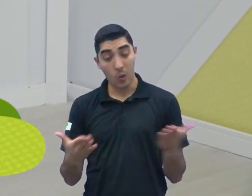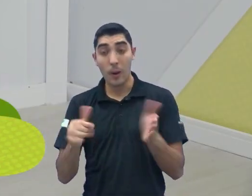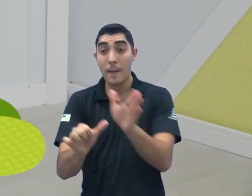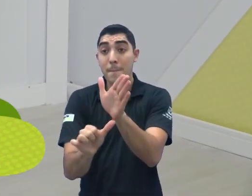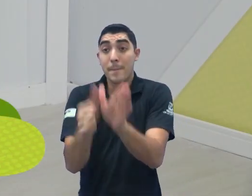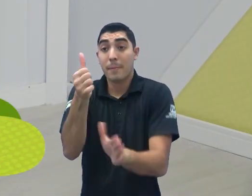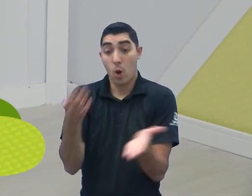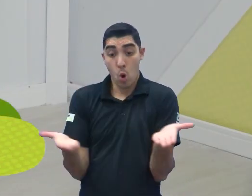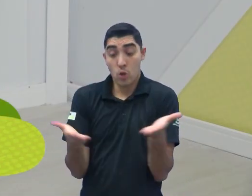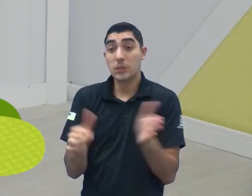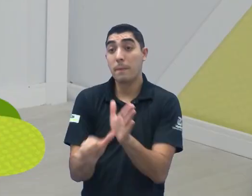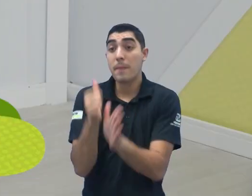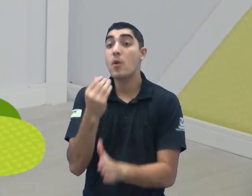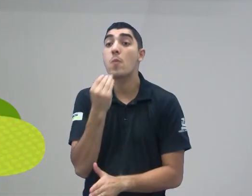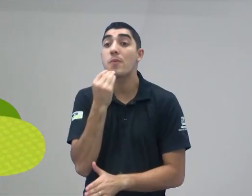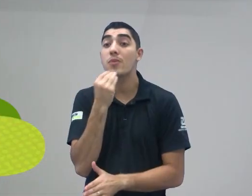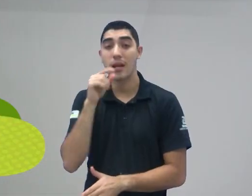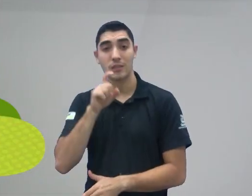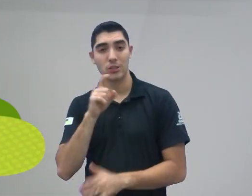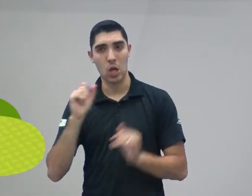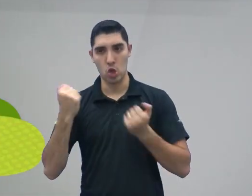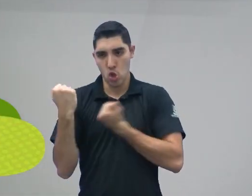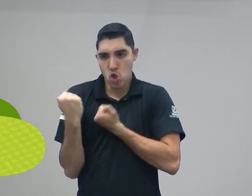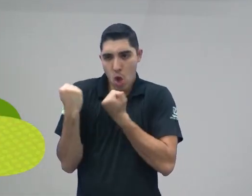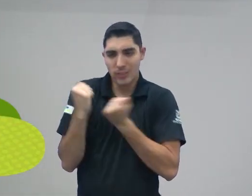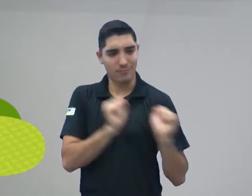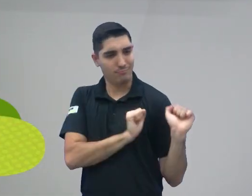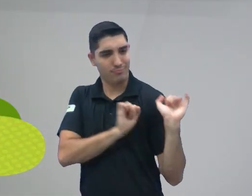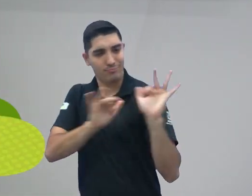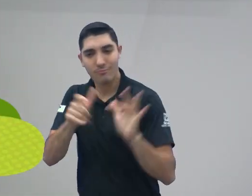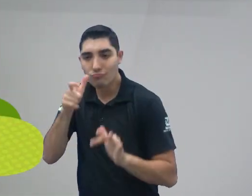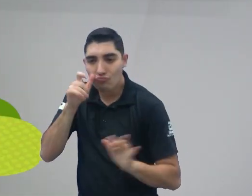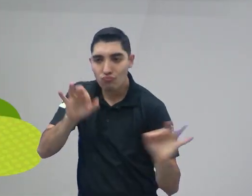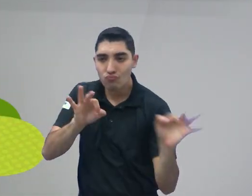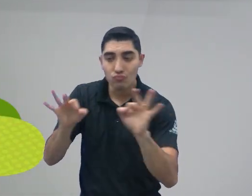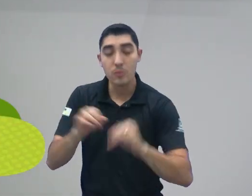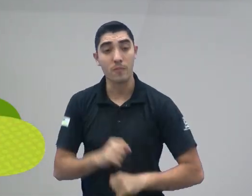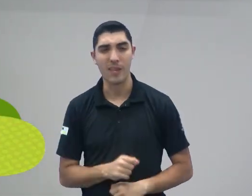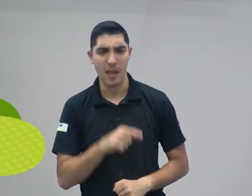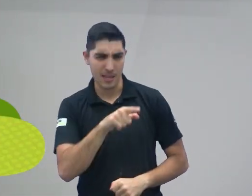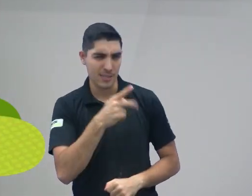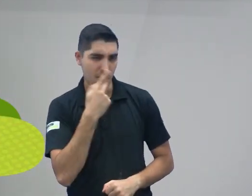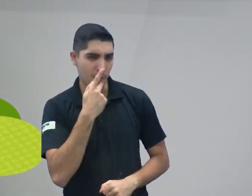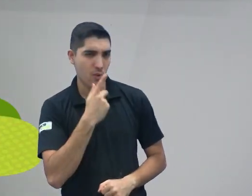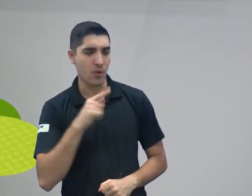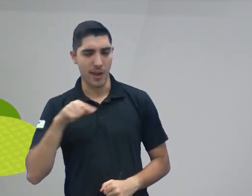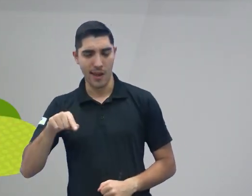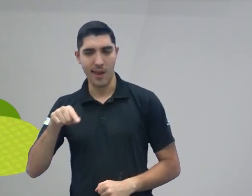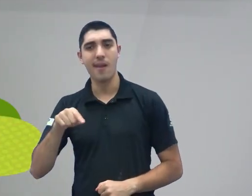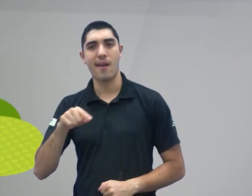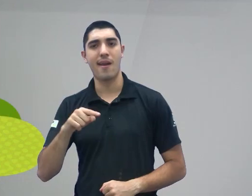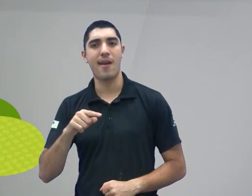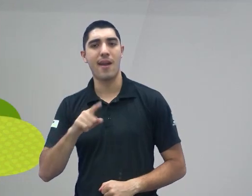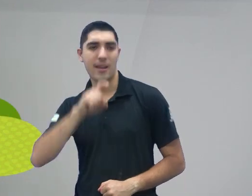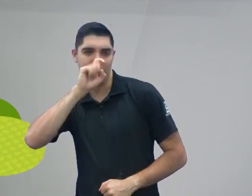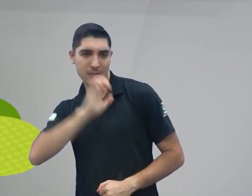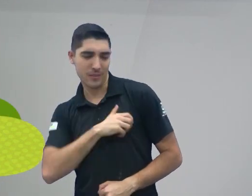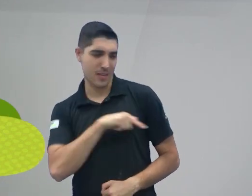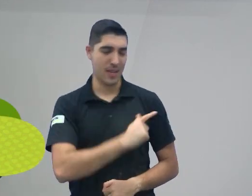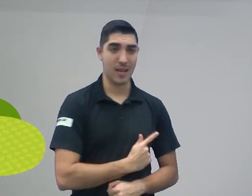perto essa nova equipe da Águia. Você até falou desse retrospecto, né? Grêmio Prudente e São José viraram uma rivalidade ali, né? Não um